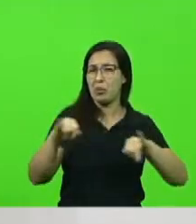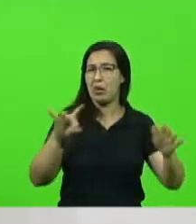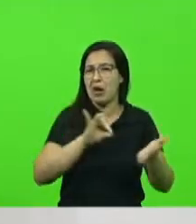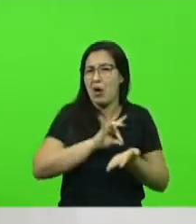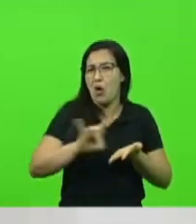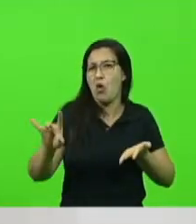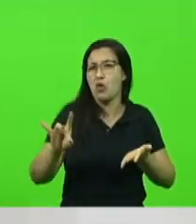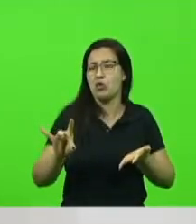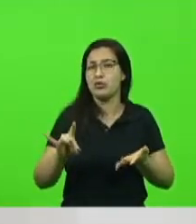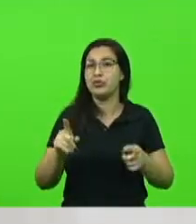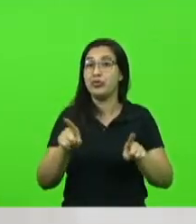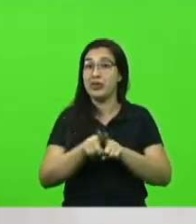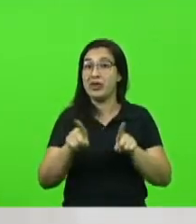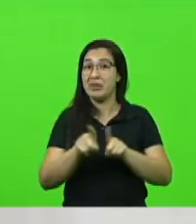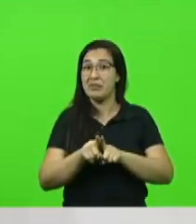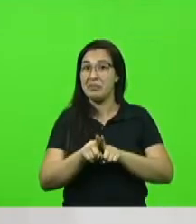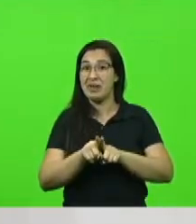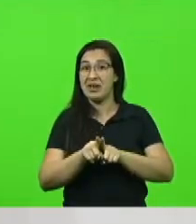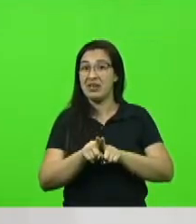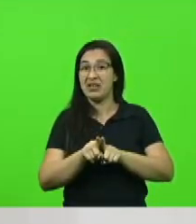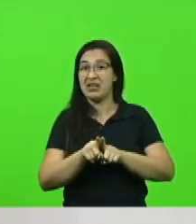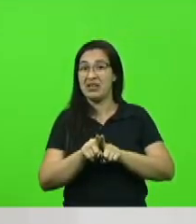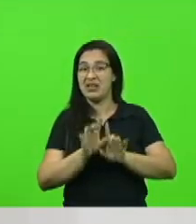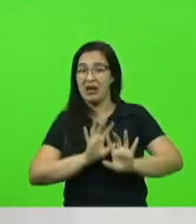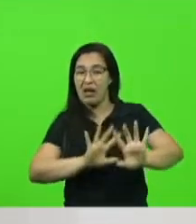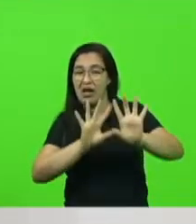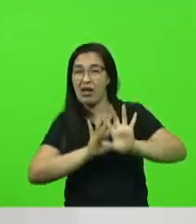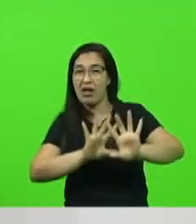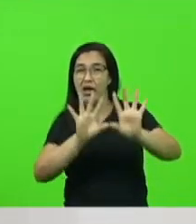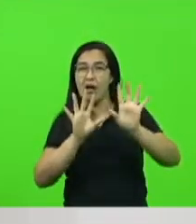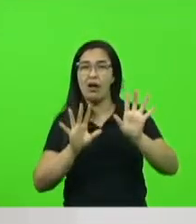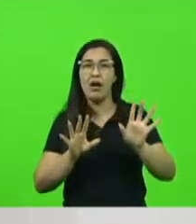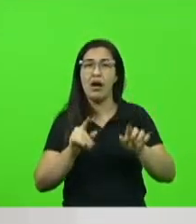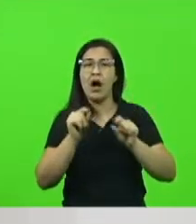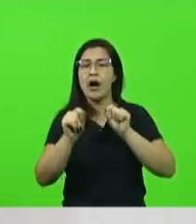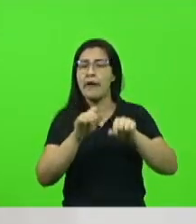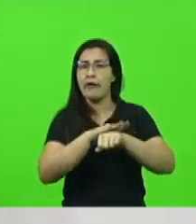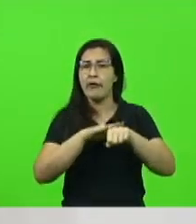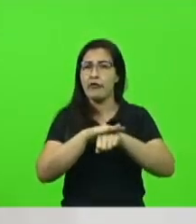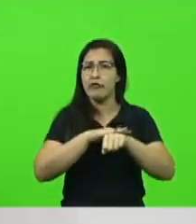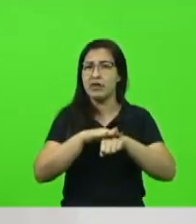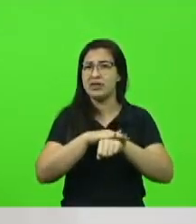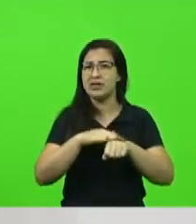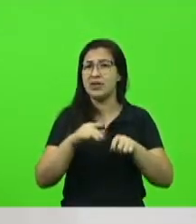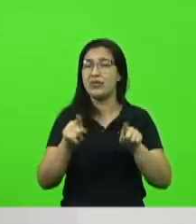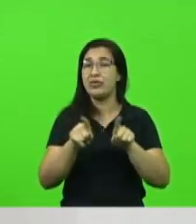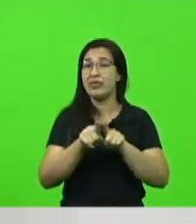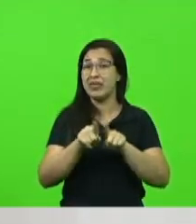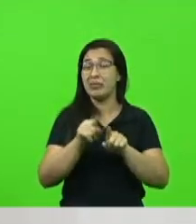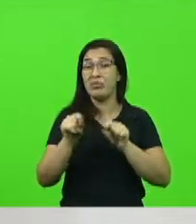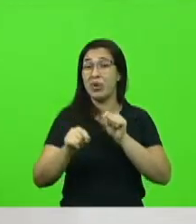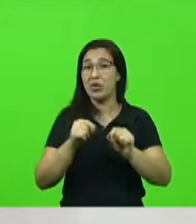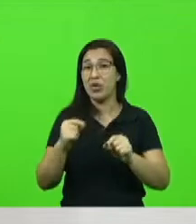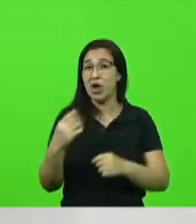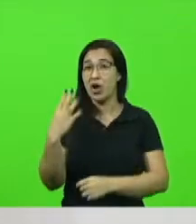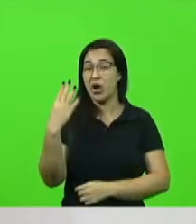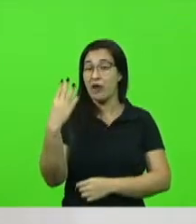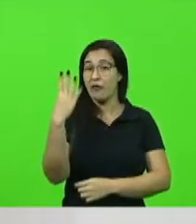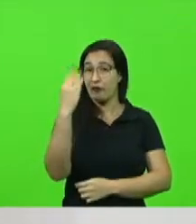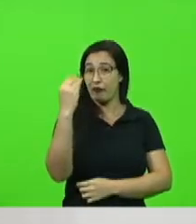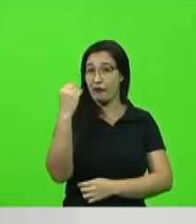está conversando, exposição da intimidade, tentativa